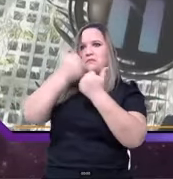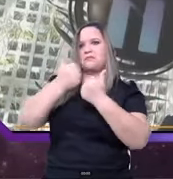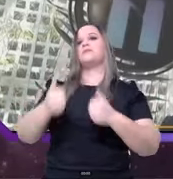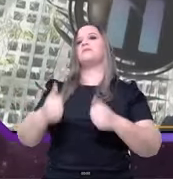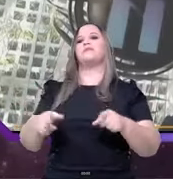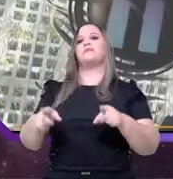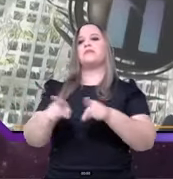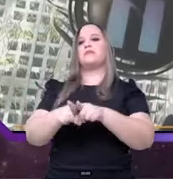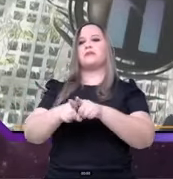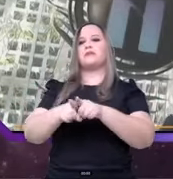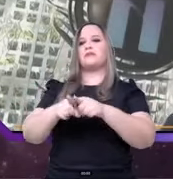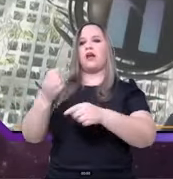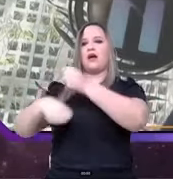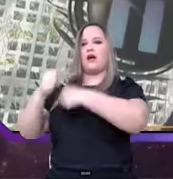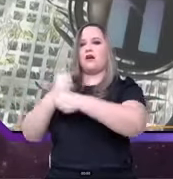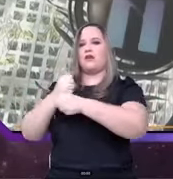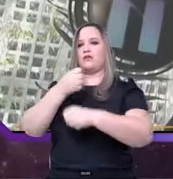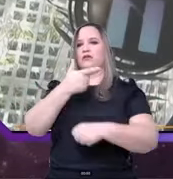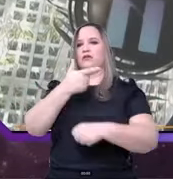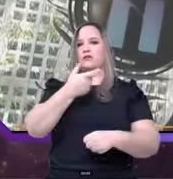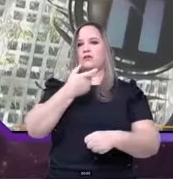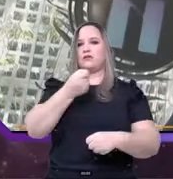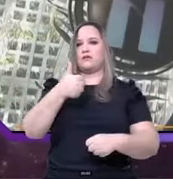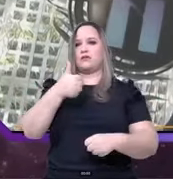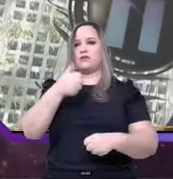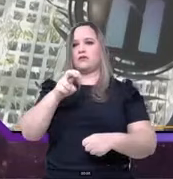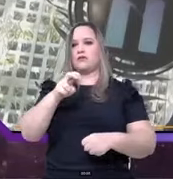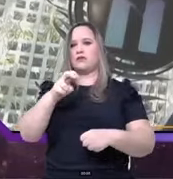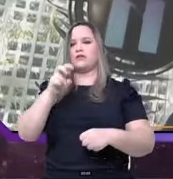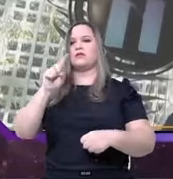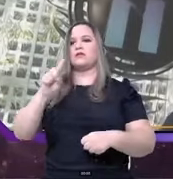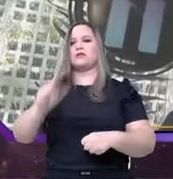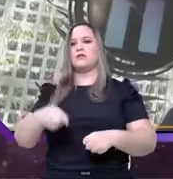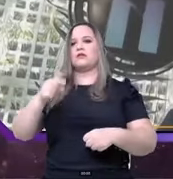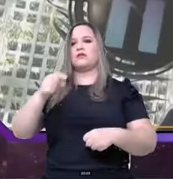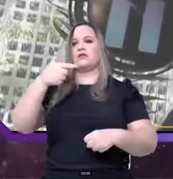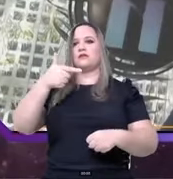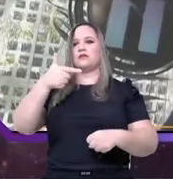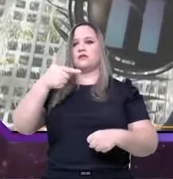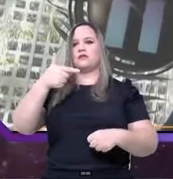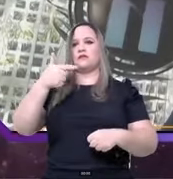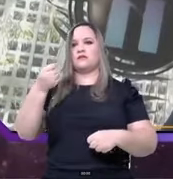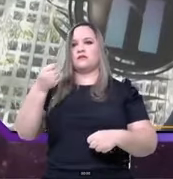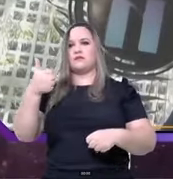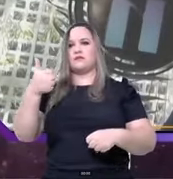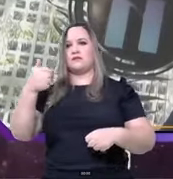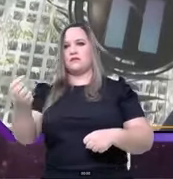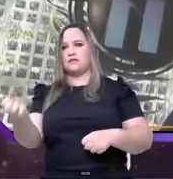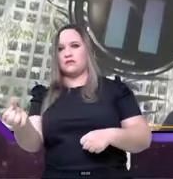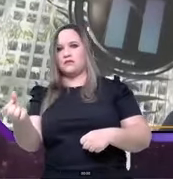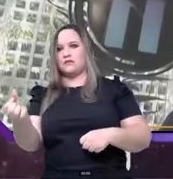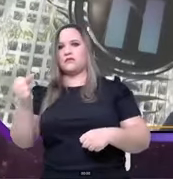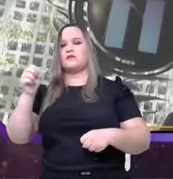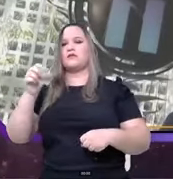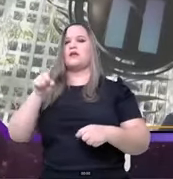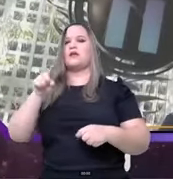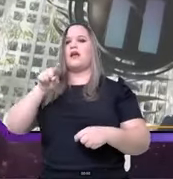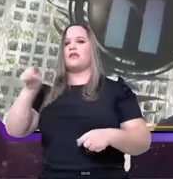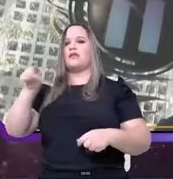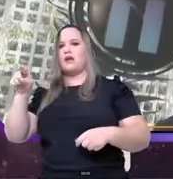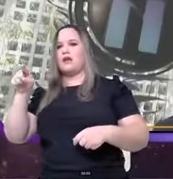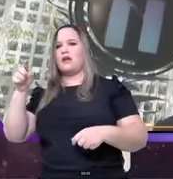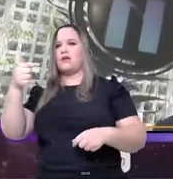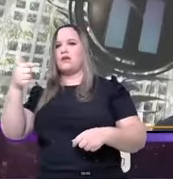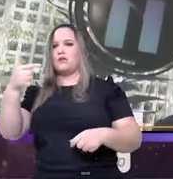gestões 2015 e 2016, 2017 e 2018, é titular do 8º Juizado Especial de Cuiabá,